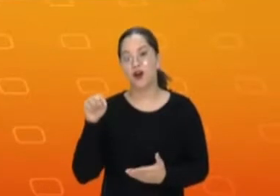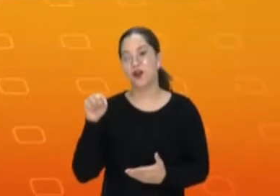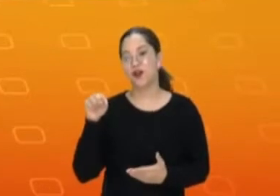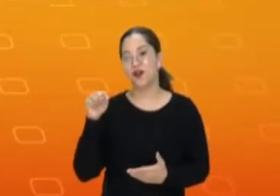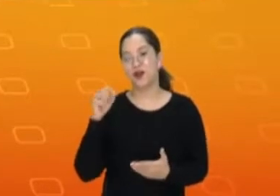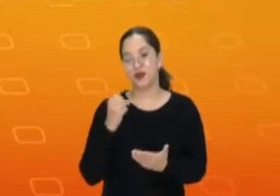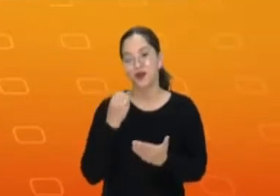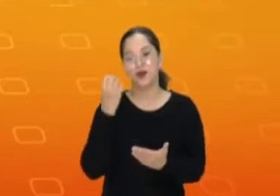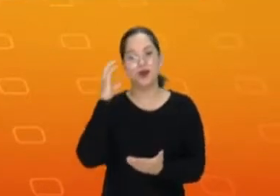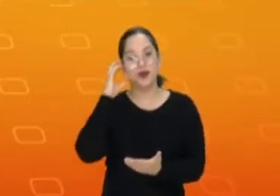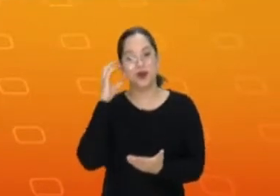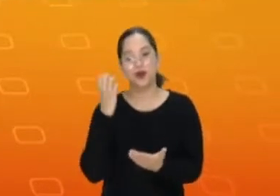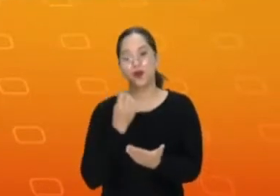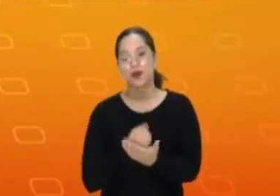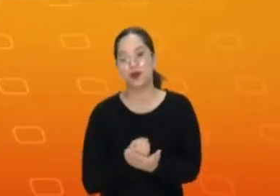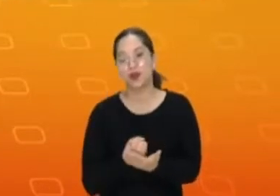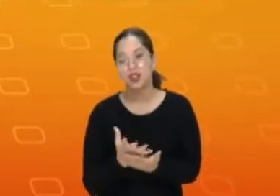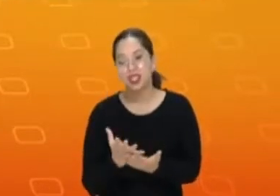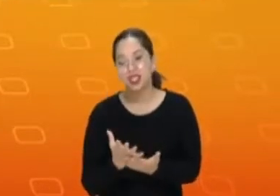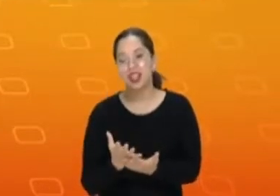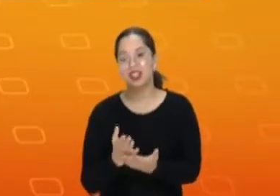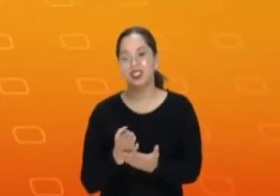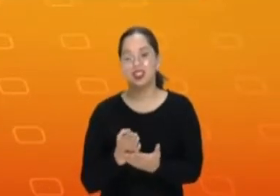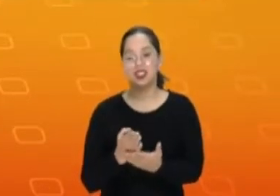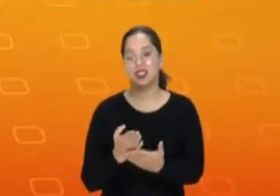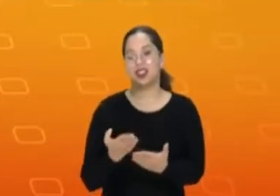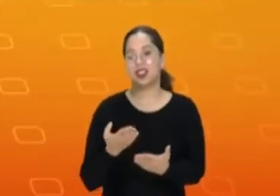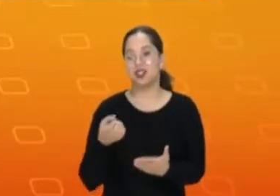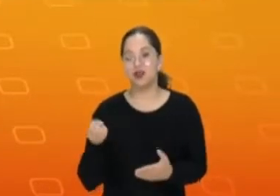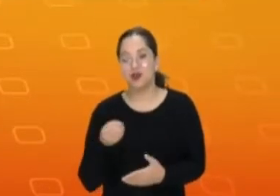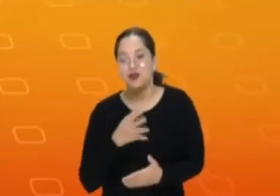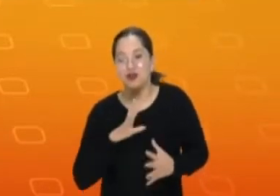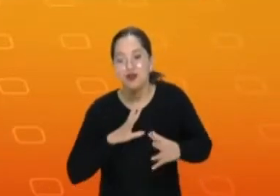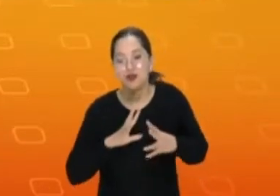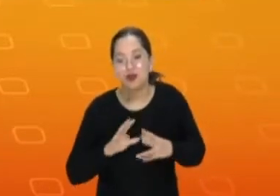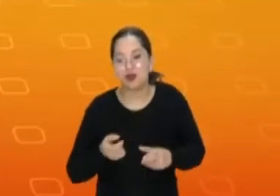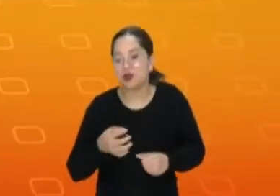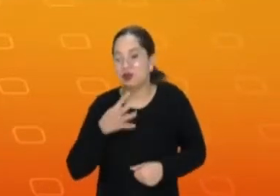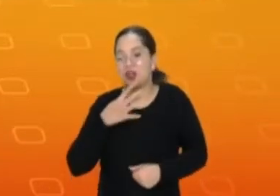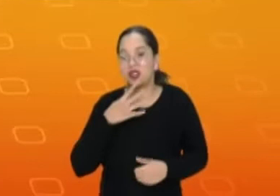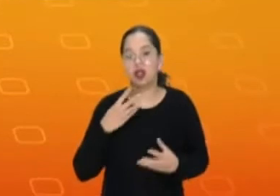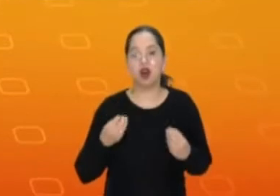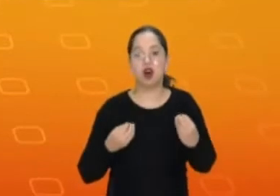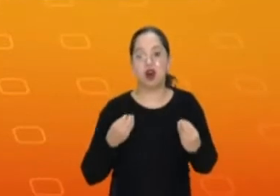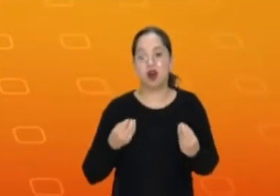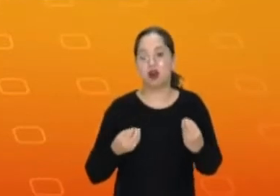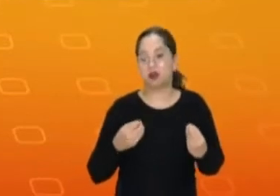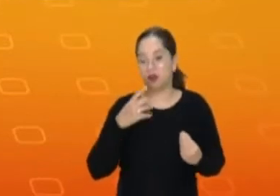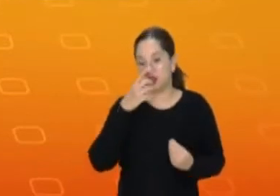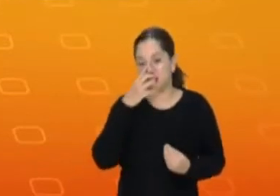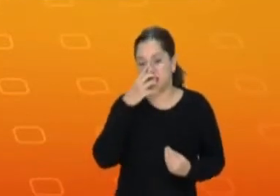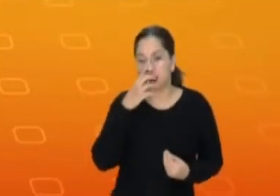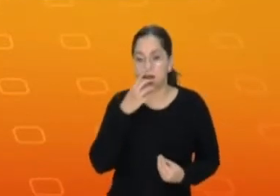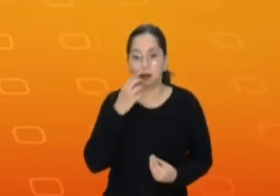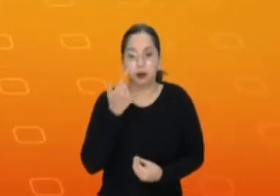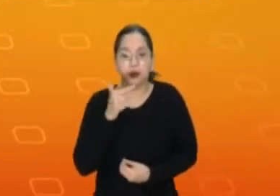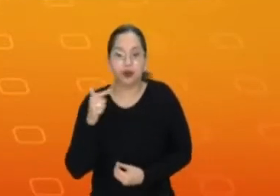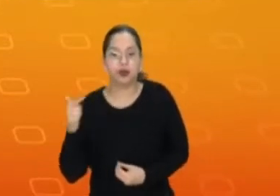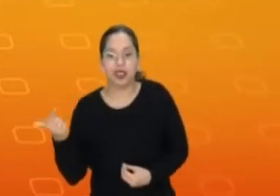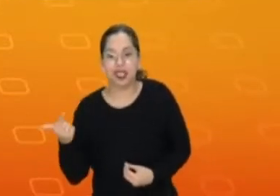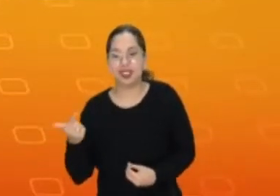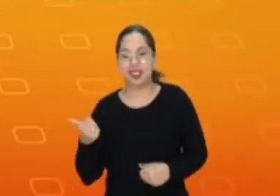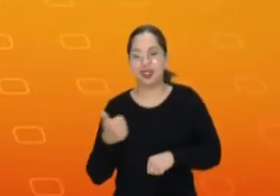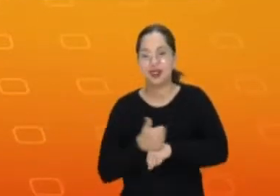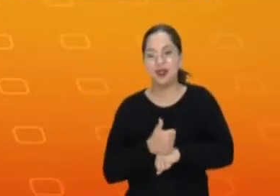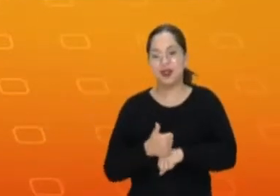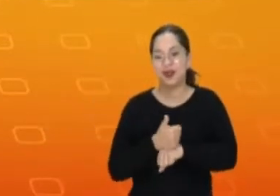encarar esse novo mundo, né? Então, esse profissional, ele, enfim, não existe, ele tem que ser formado. Tanto o cara de TI tem que entender vídeo,